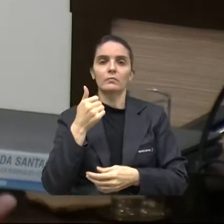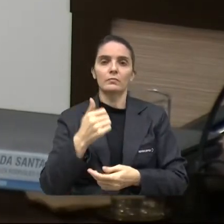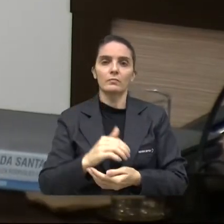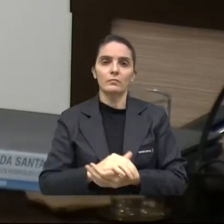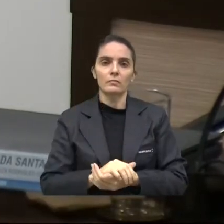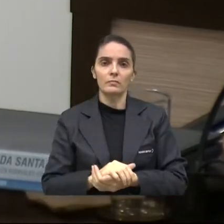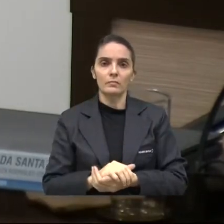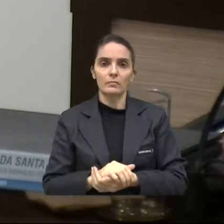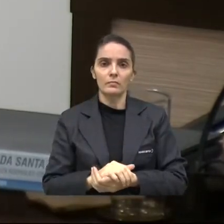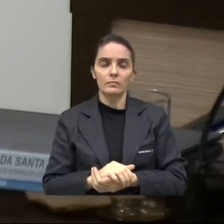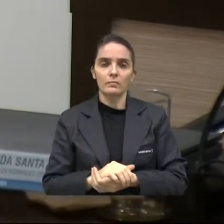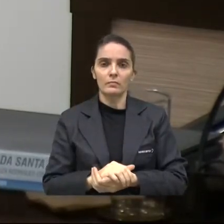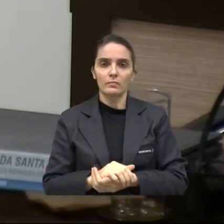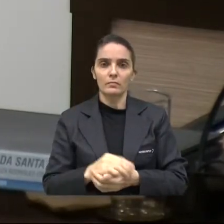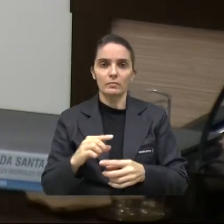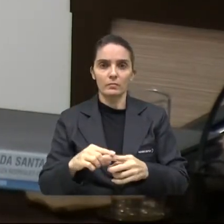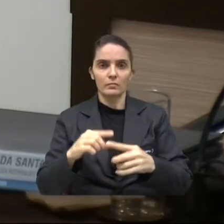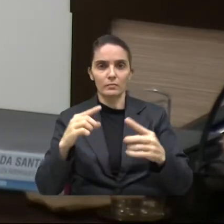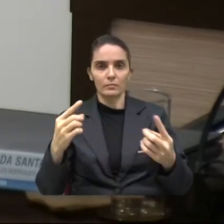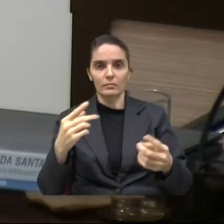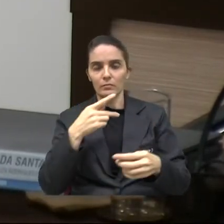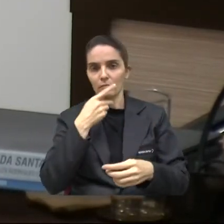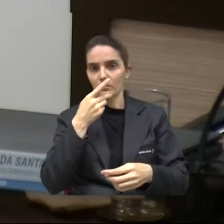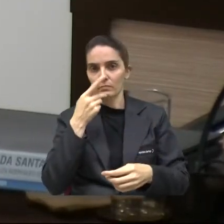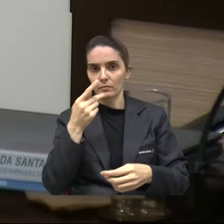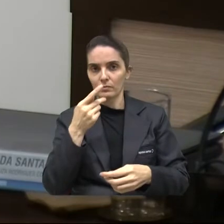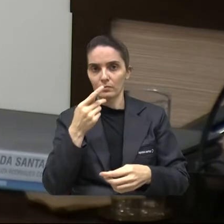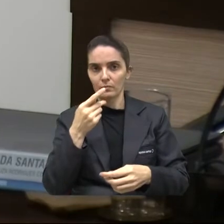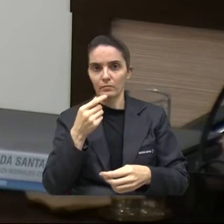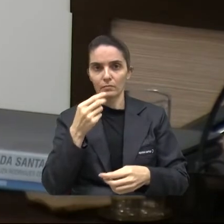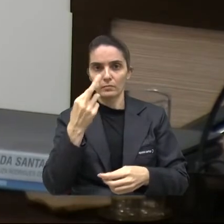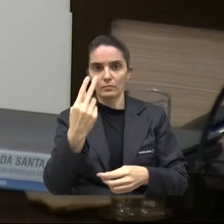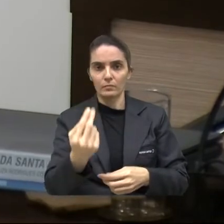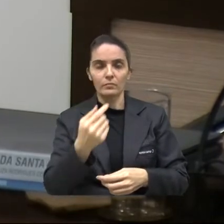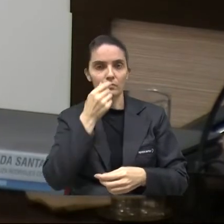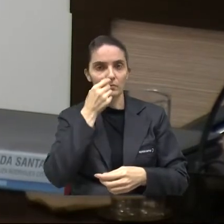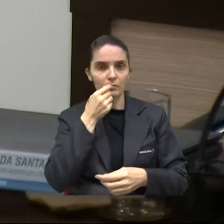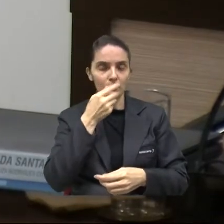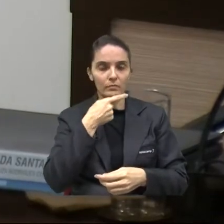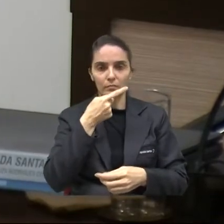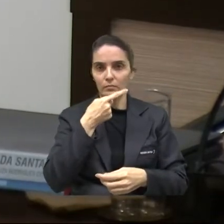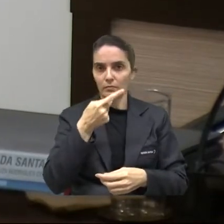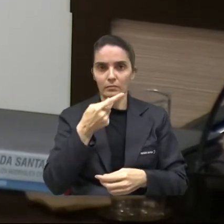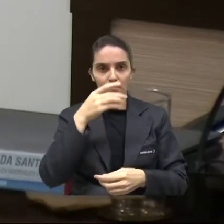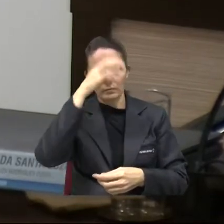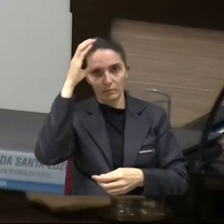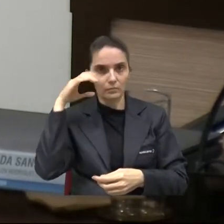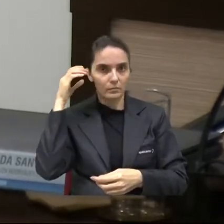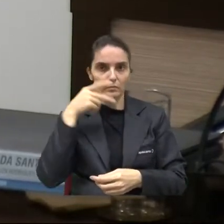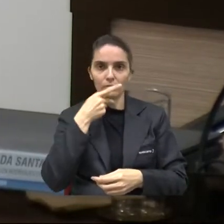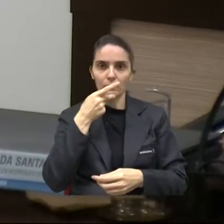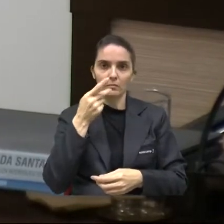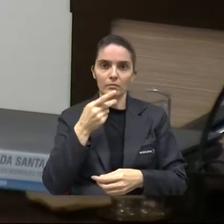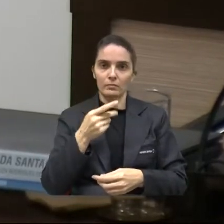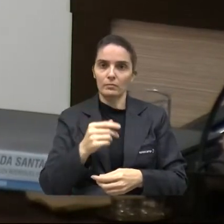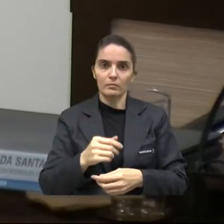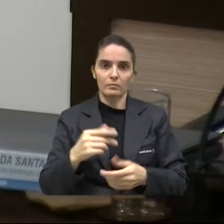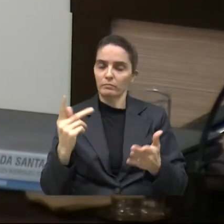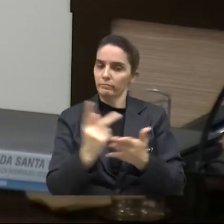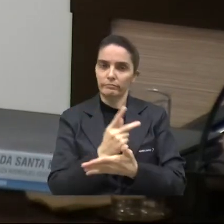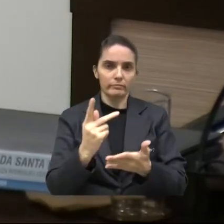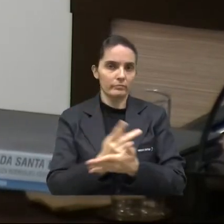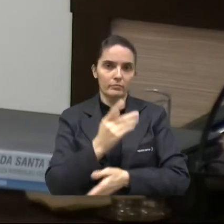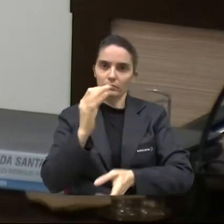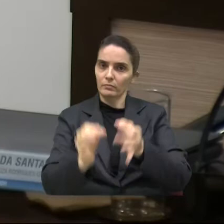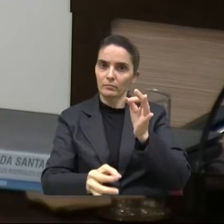dê duplo sentido. Agora, com relação às questões subjetivas que o vereador Estevão, por exemplo, colocou, eu volto a dizer, hermenêutica jurídica, e hermenêutica